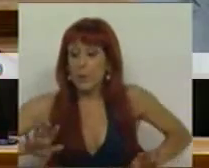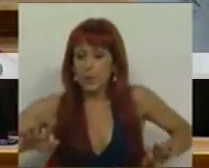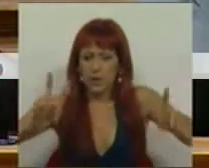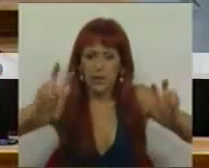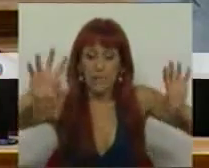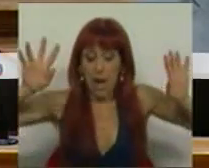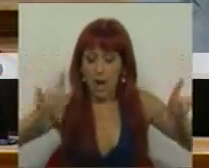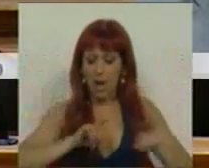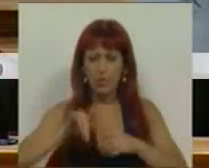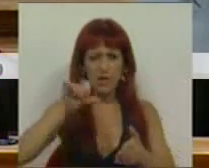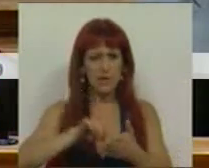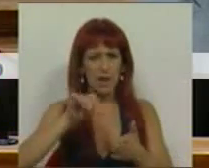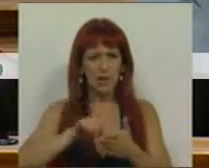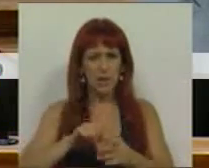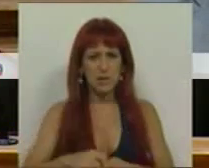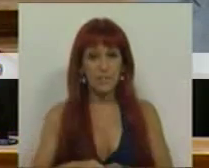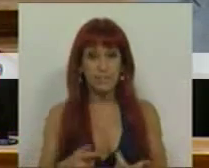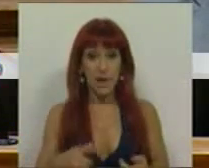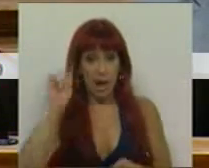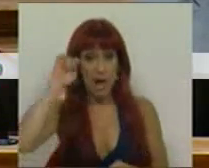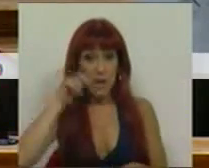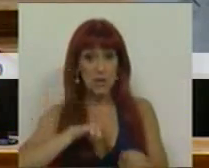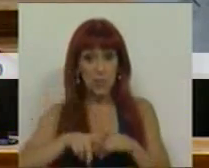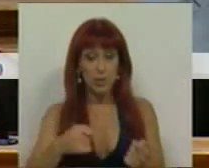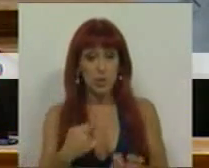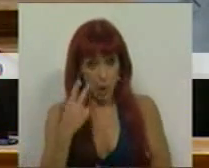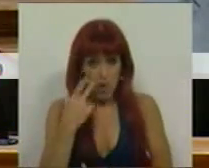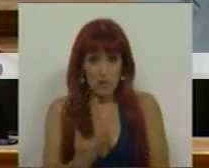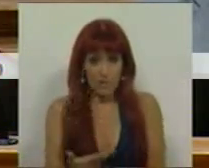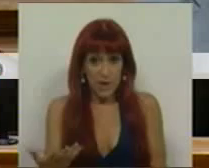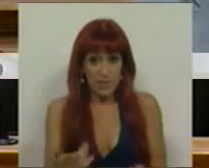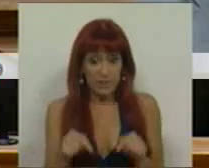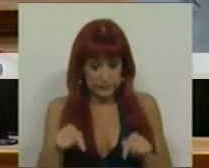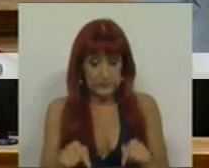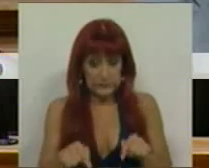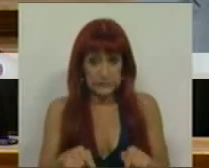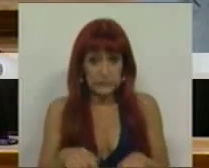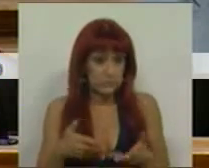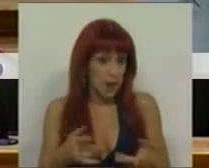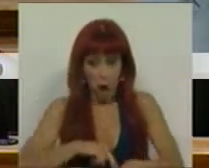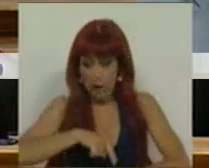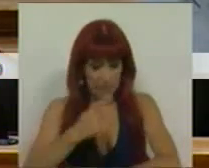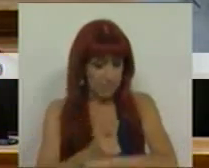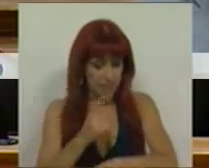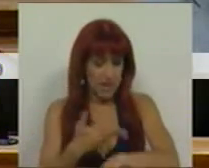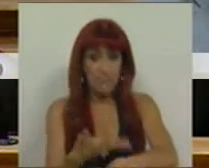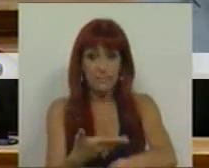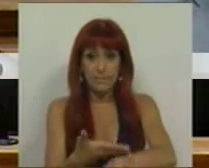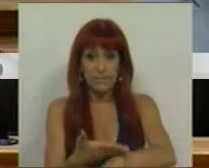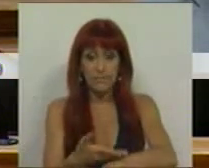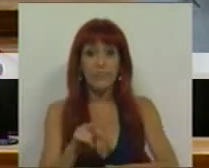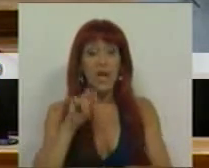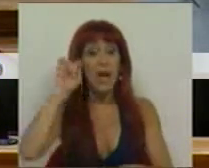ao tema político central. É que a crise política que vivemos ainda por estas horas